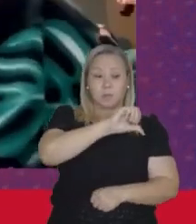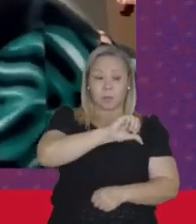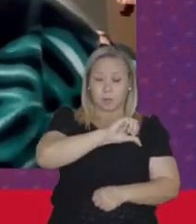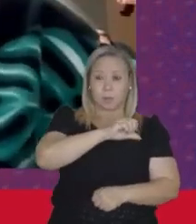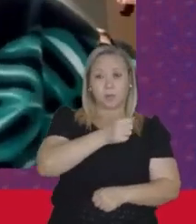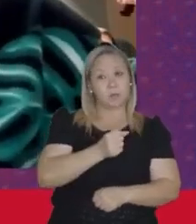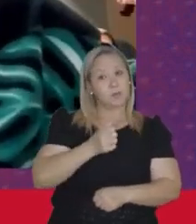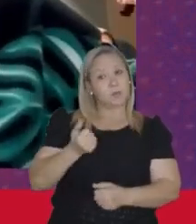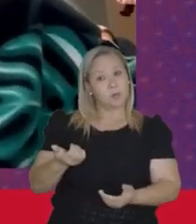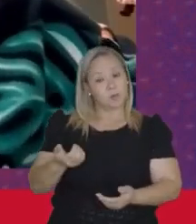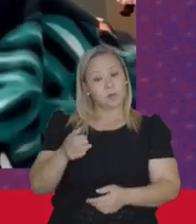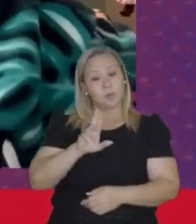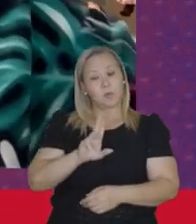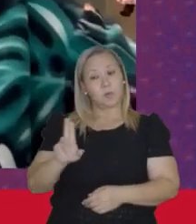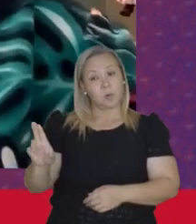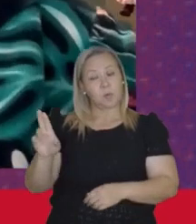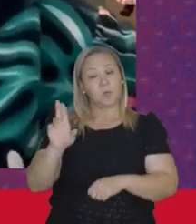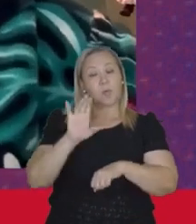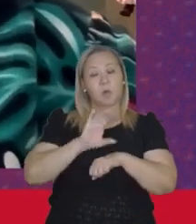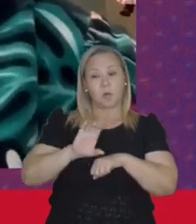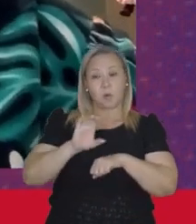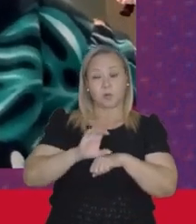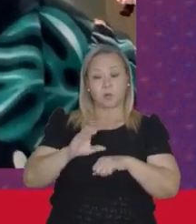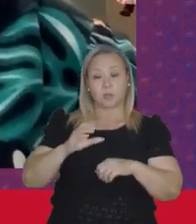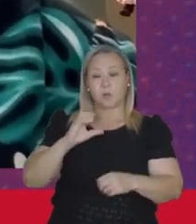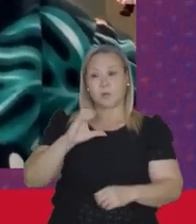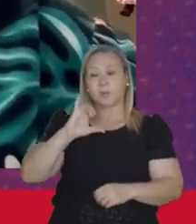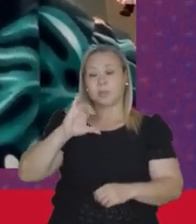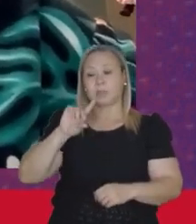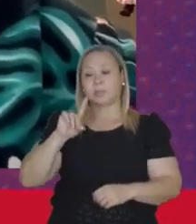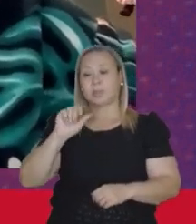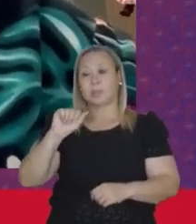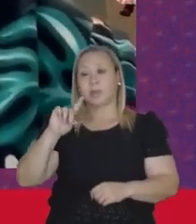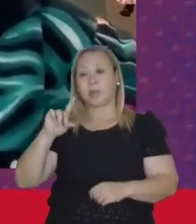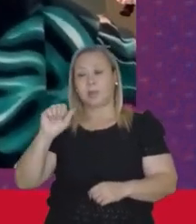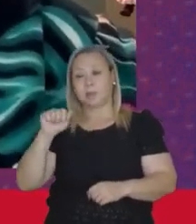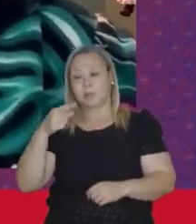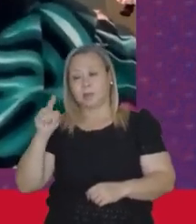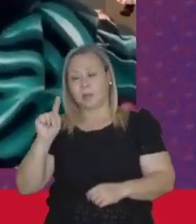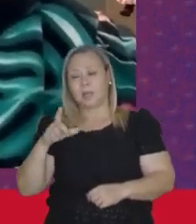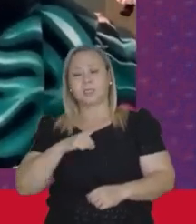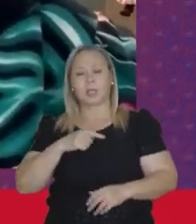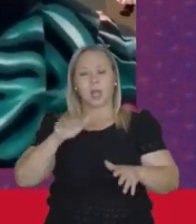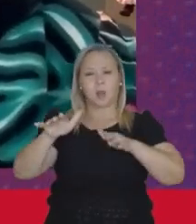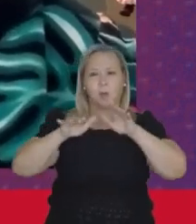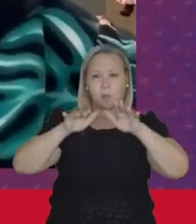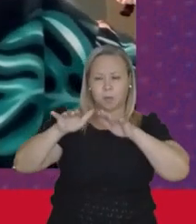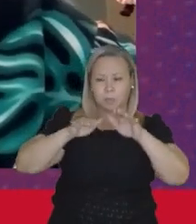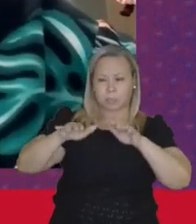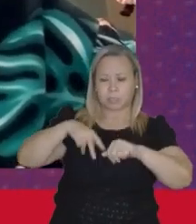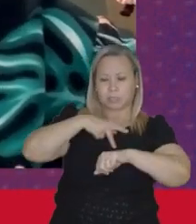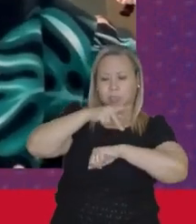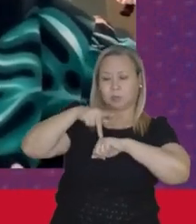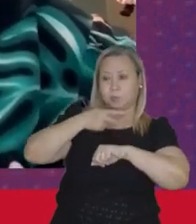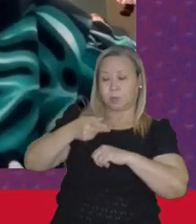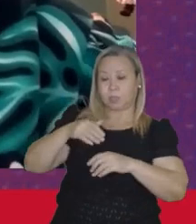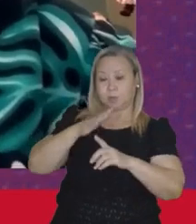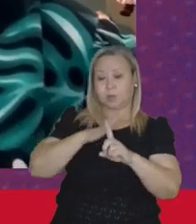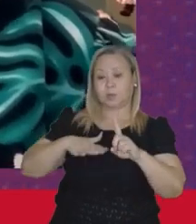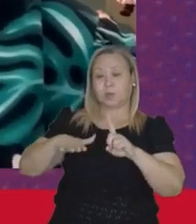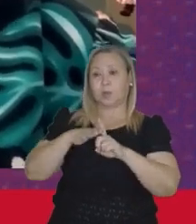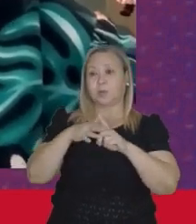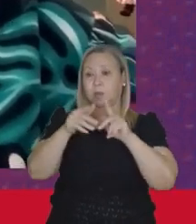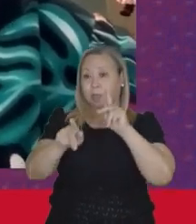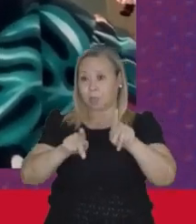chamada Constituição Cidadã. Então, houve aí uma grande mobilização do país, também da sociedade